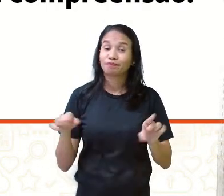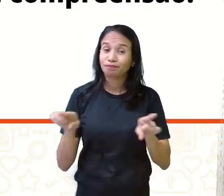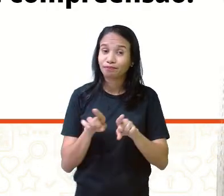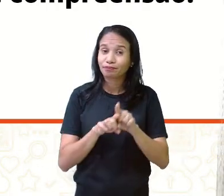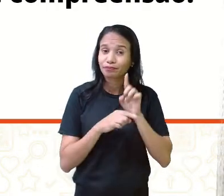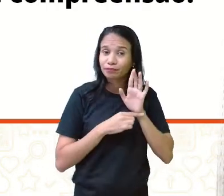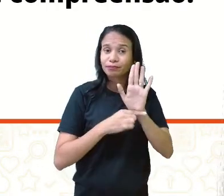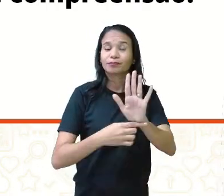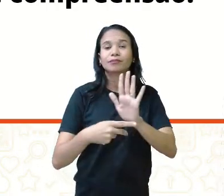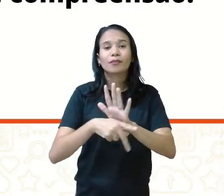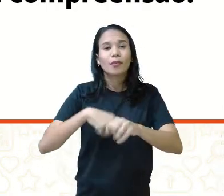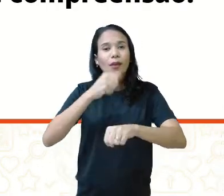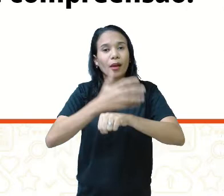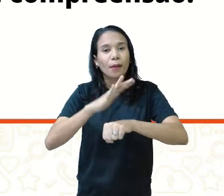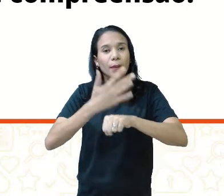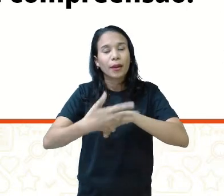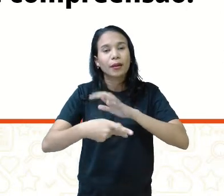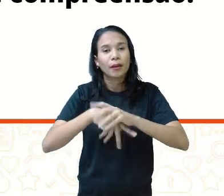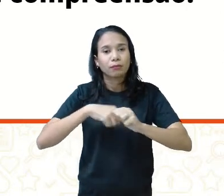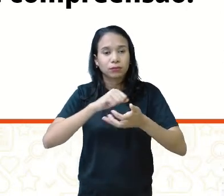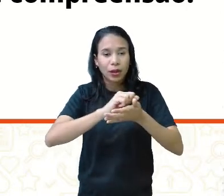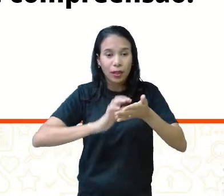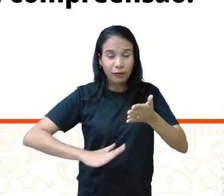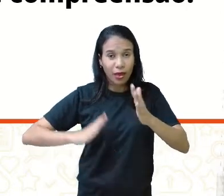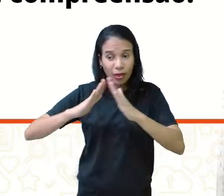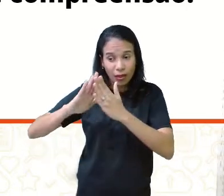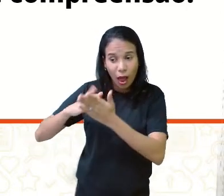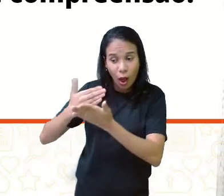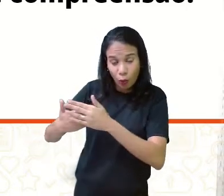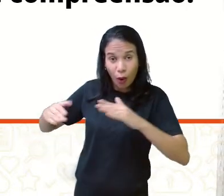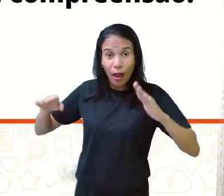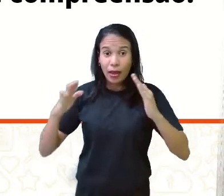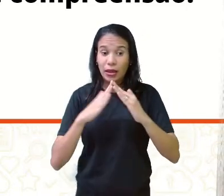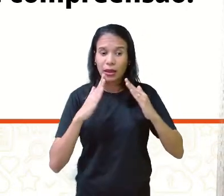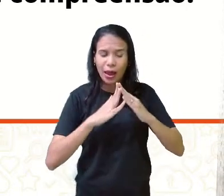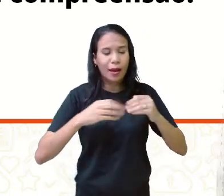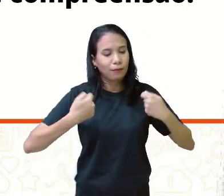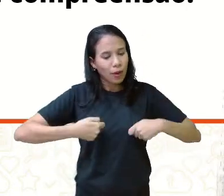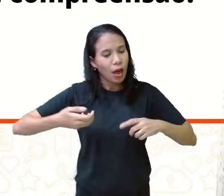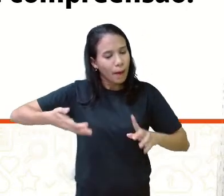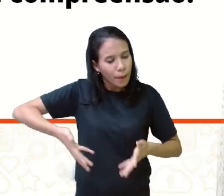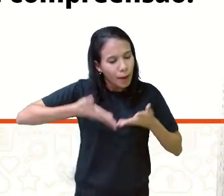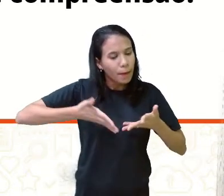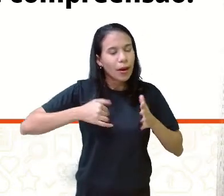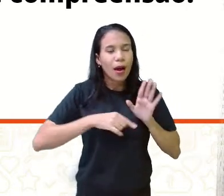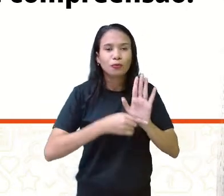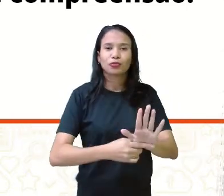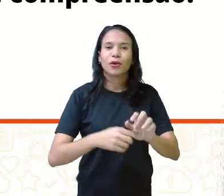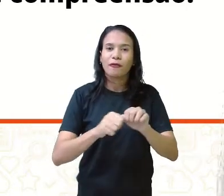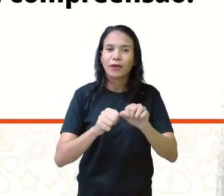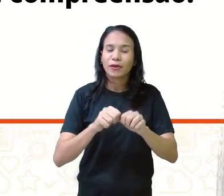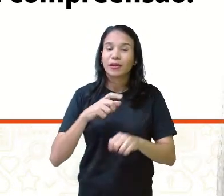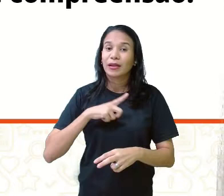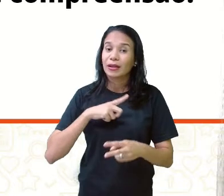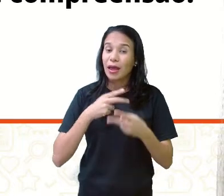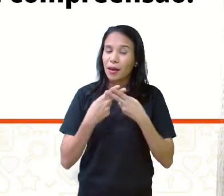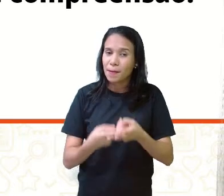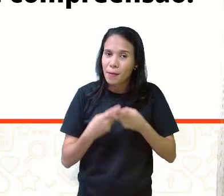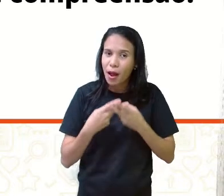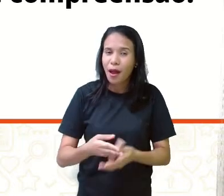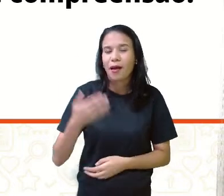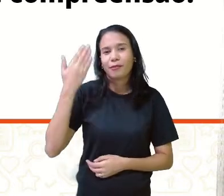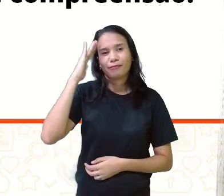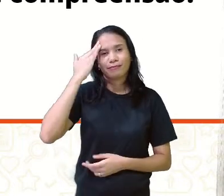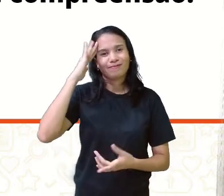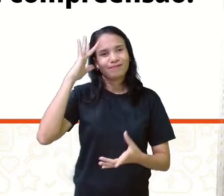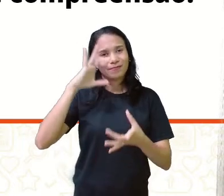Ajudar nas atividades e trabalhos escolares de acordo com a necessidade do estudante, com a paciência e compreensão,